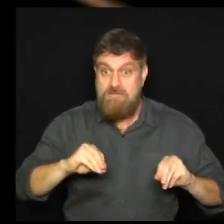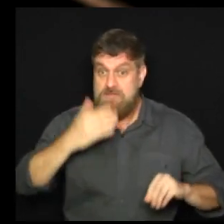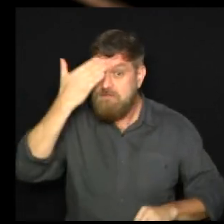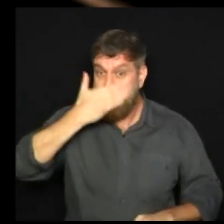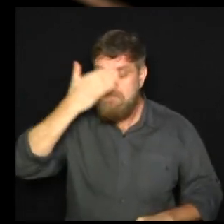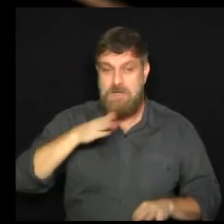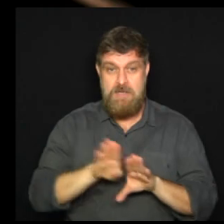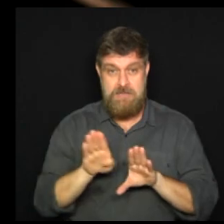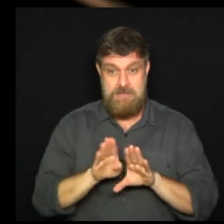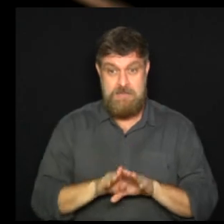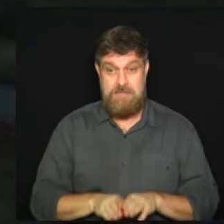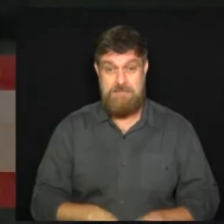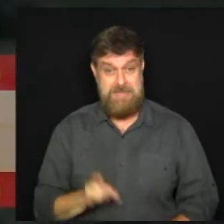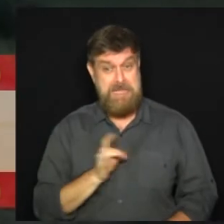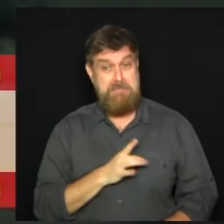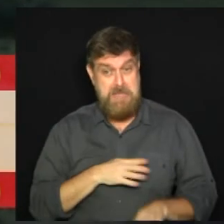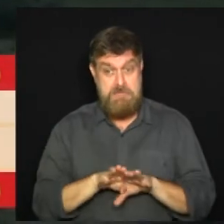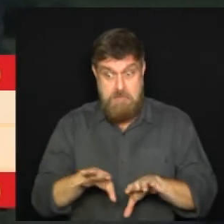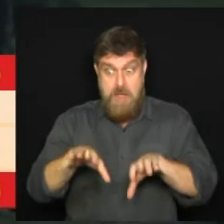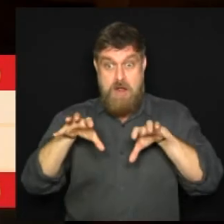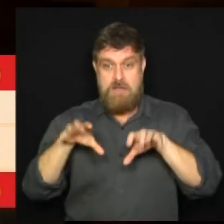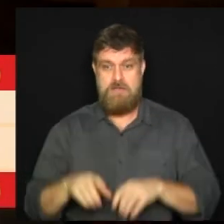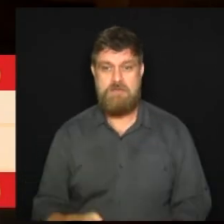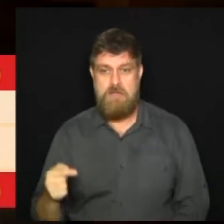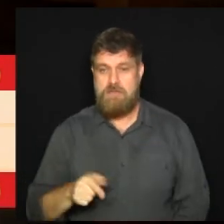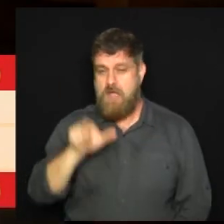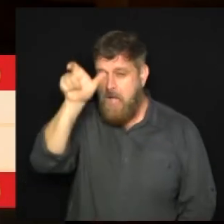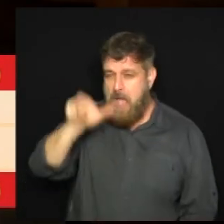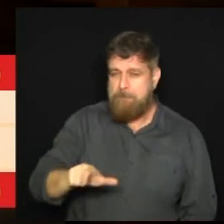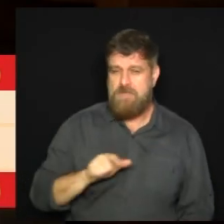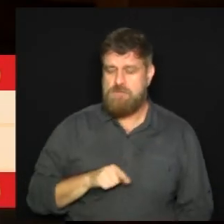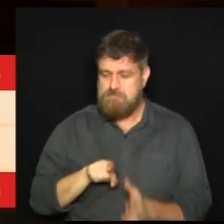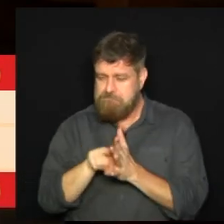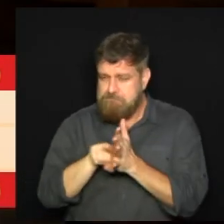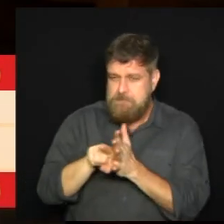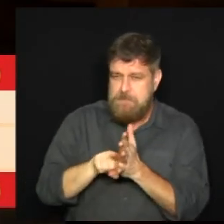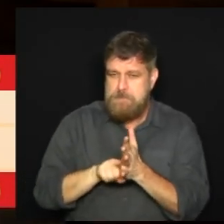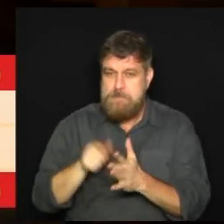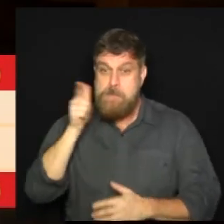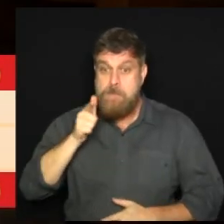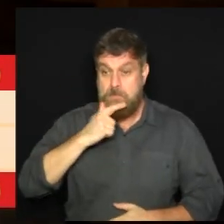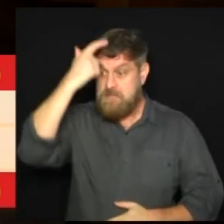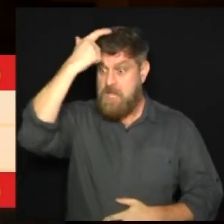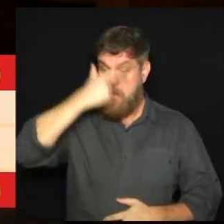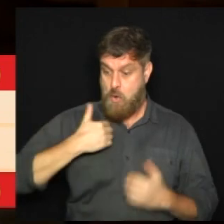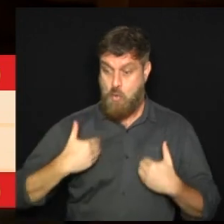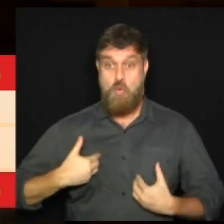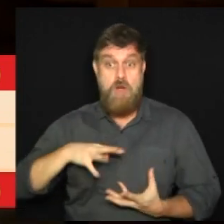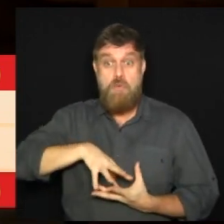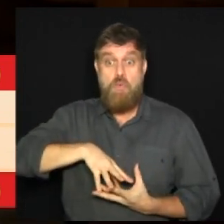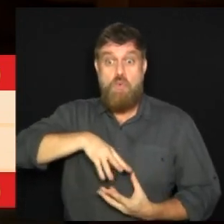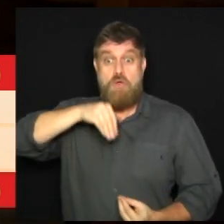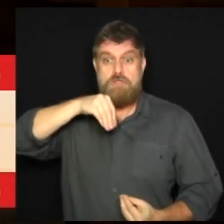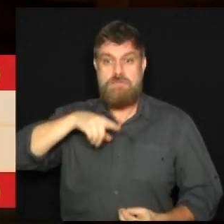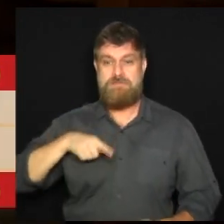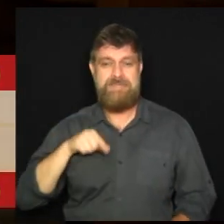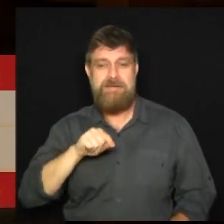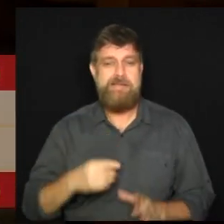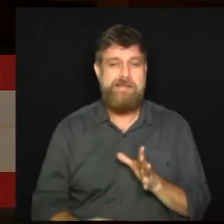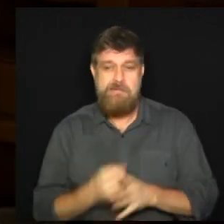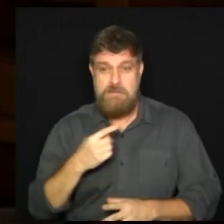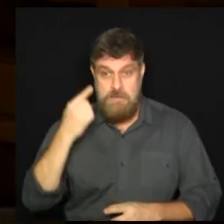Olá, Agenda Cinema no ar, e essa semana tem refilmagem de um clássico de 1933, O Homem